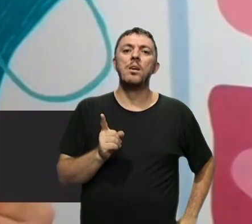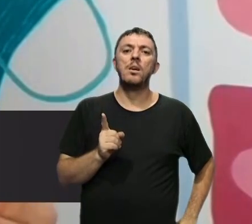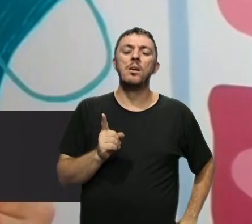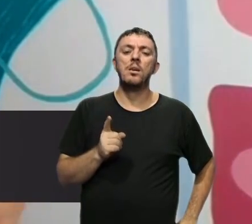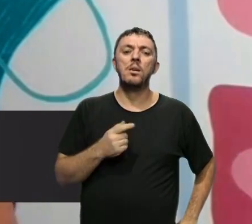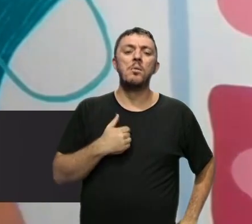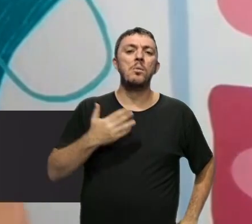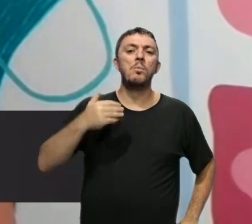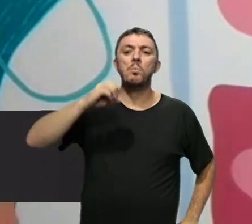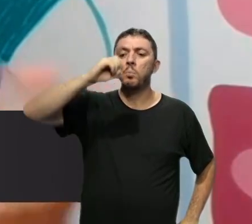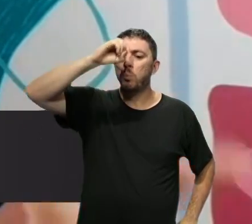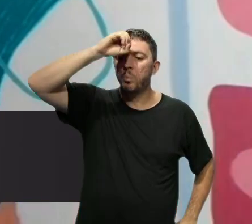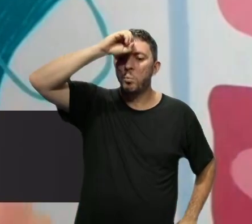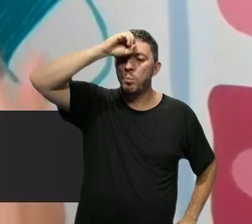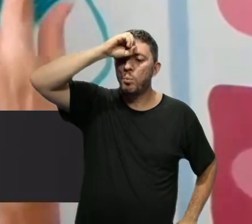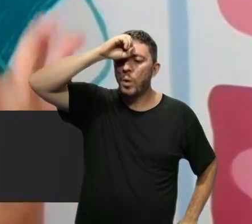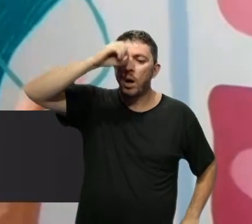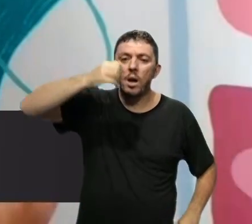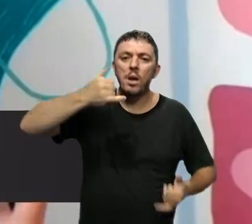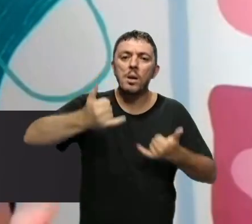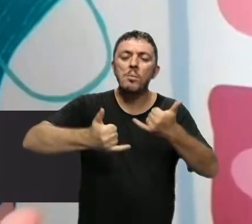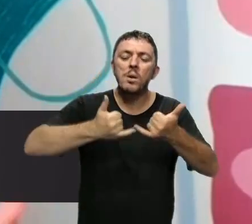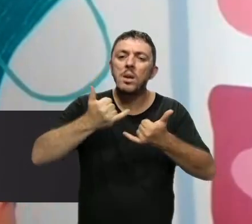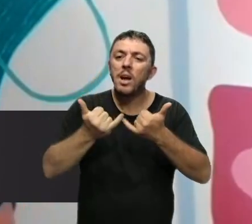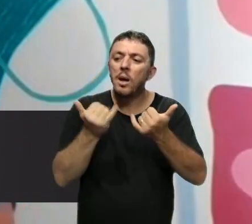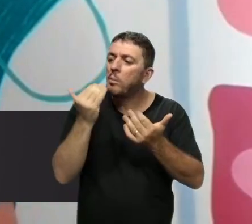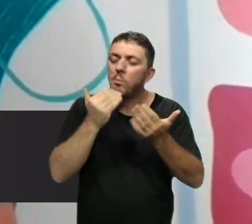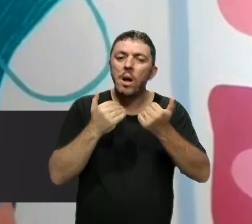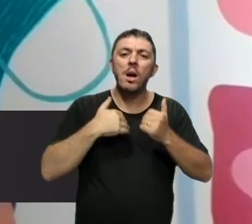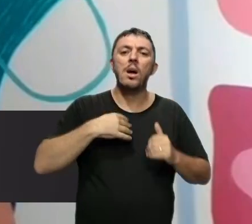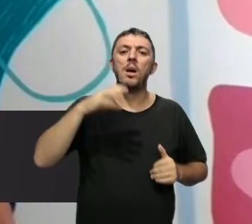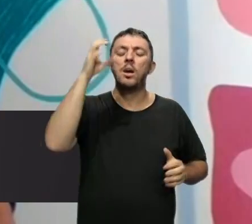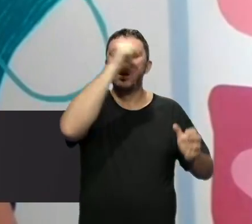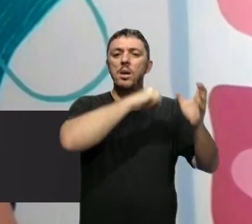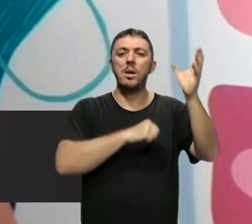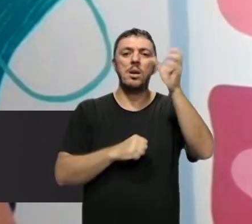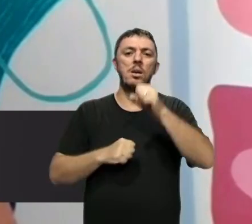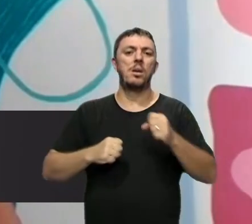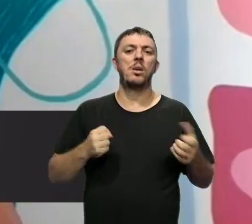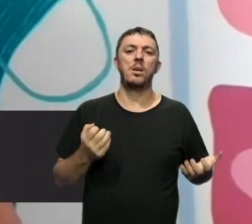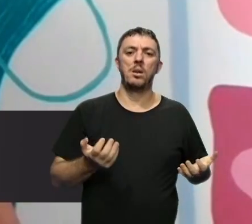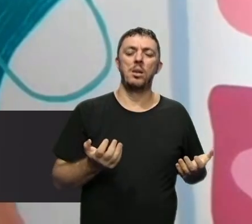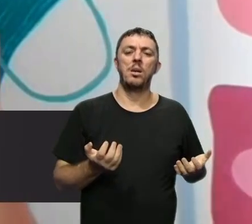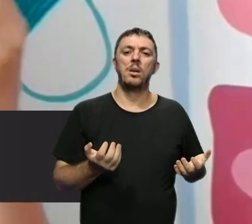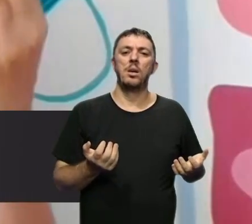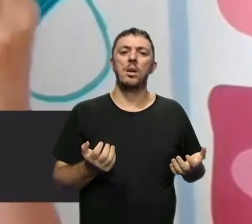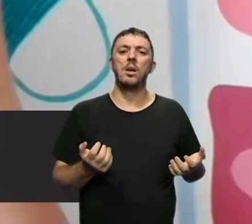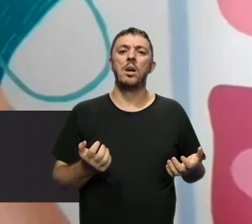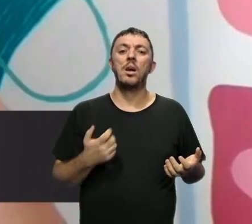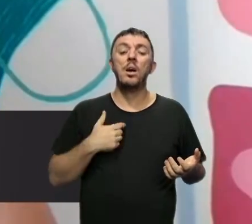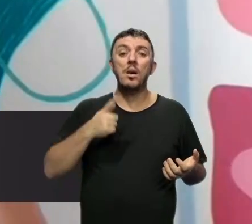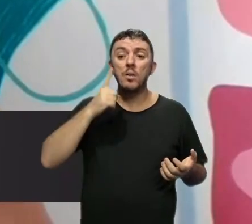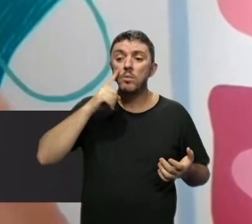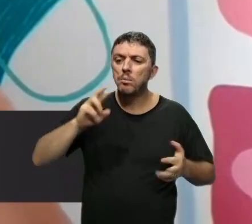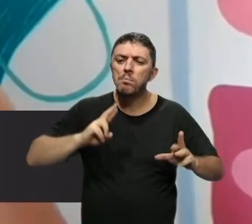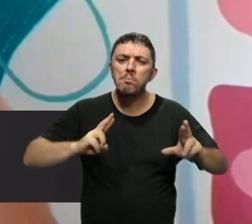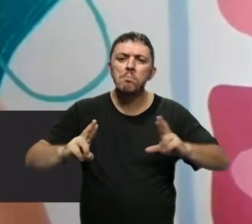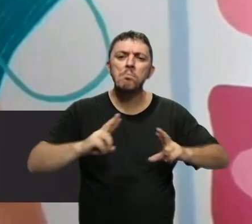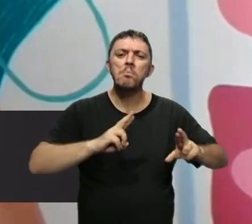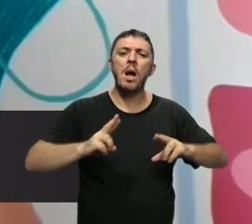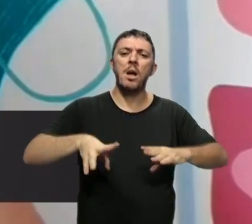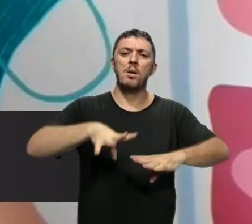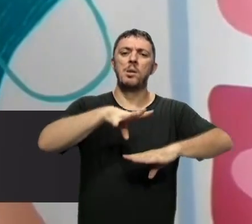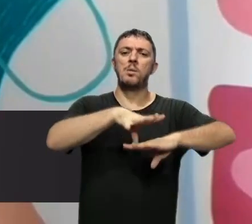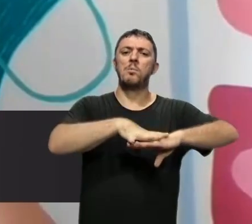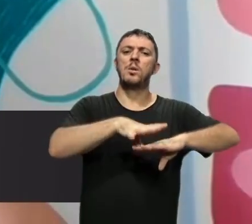eu não sabia que é brincar com comidinha, a gente aprende tudo isso. Né? Eu lembro que fiz até relações matemáticas ali, das